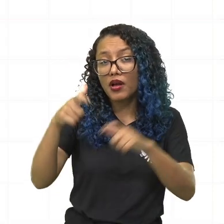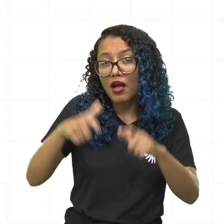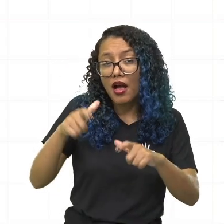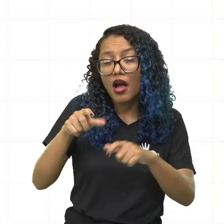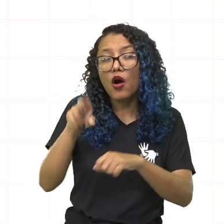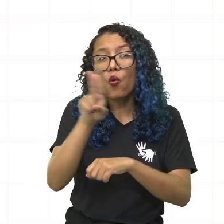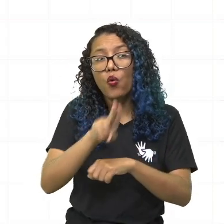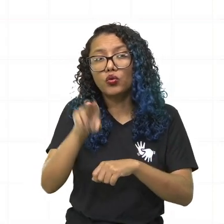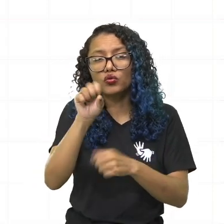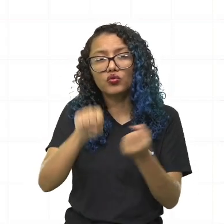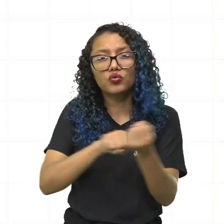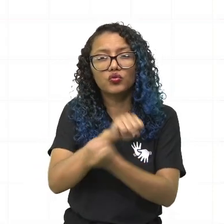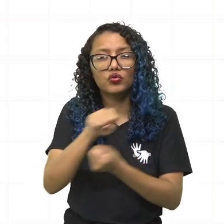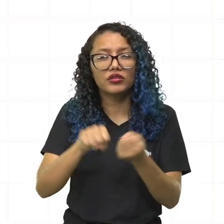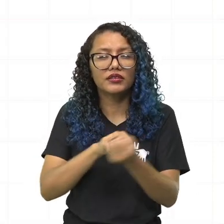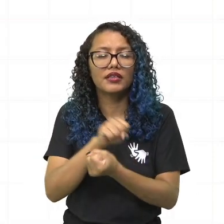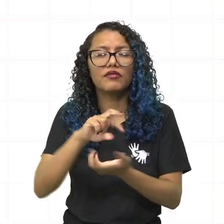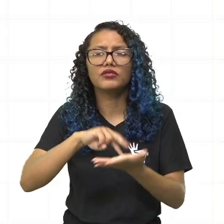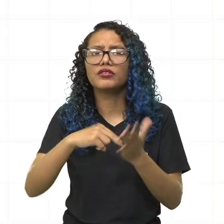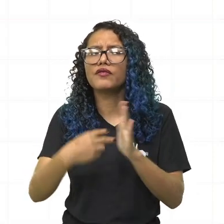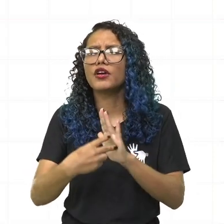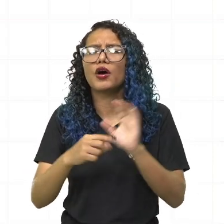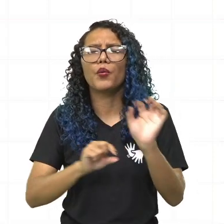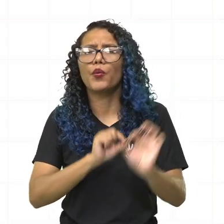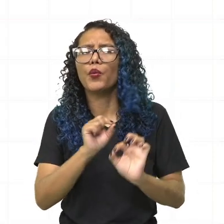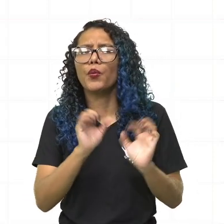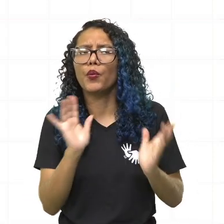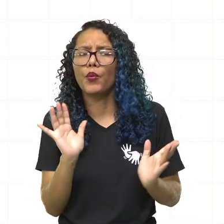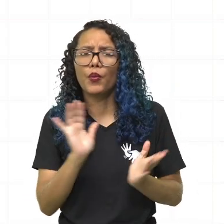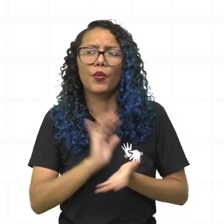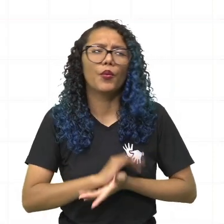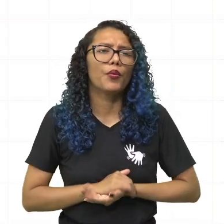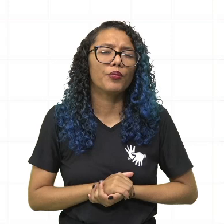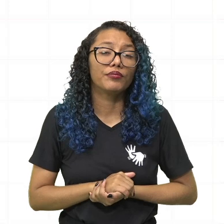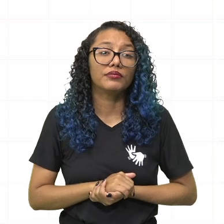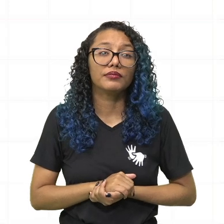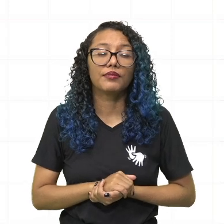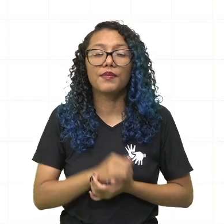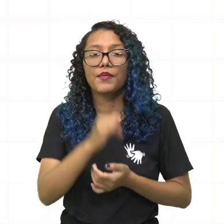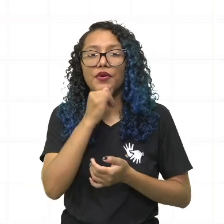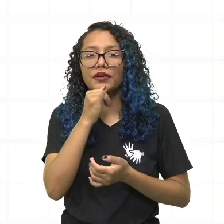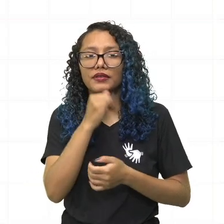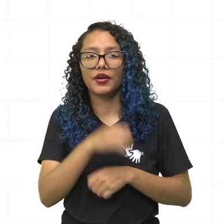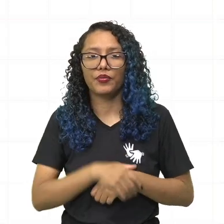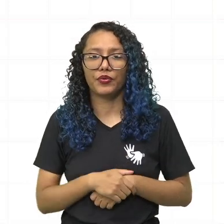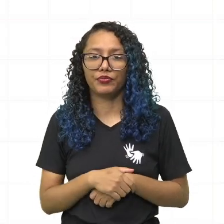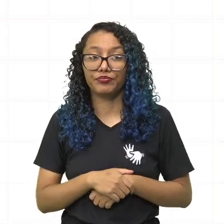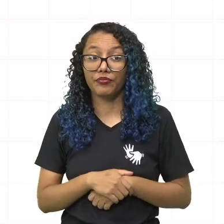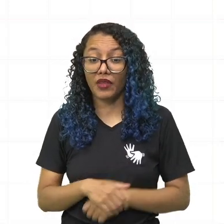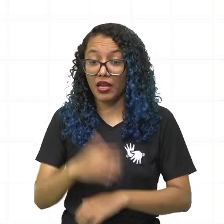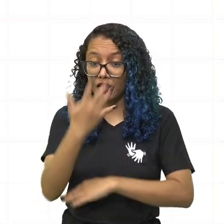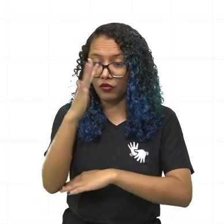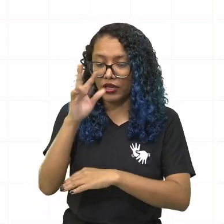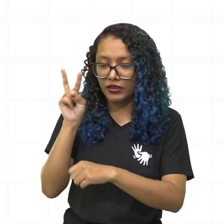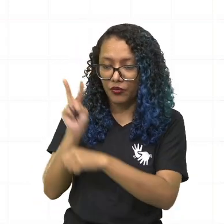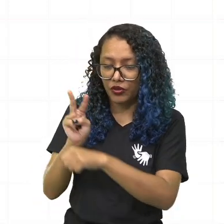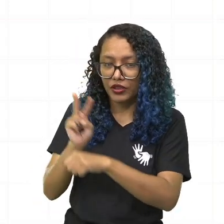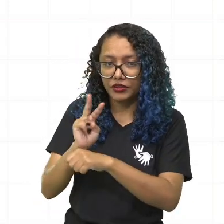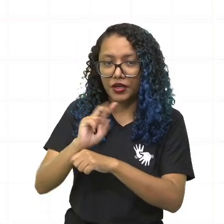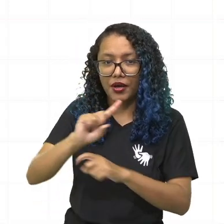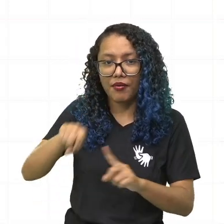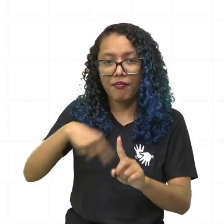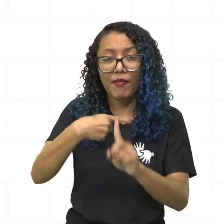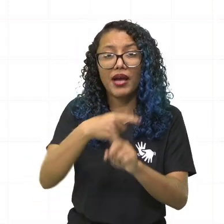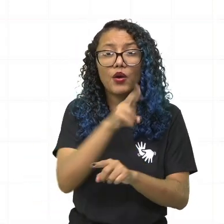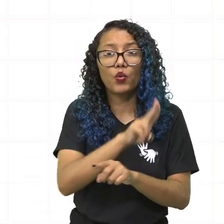Quando a gente fala de uso sustentável, a gente está falando aquilo de conciliar a conservação da natureza com o